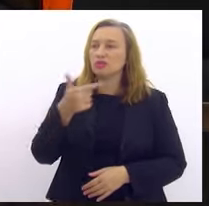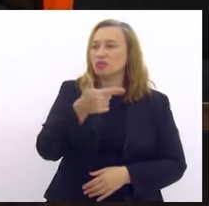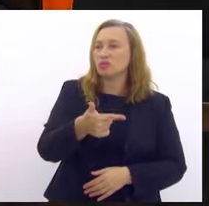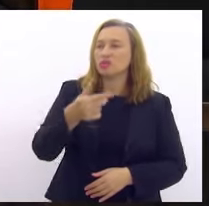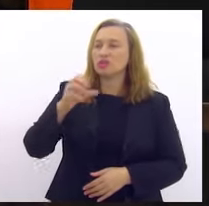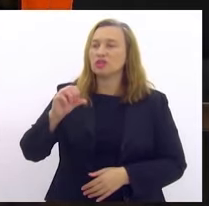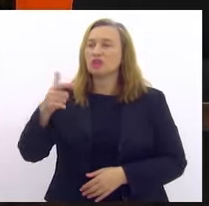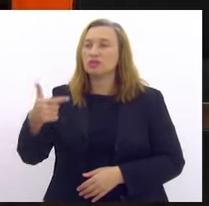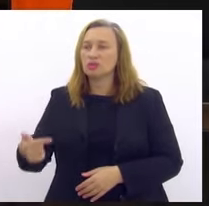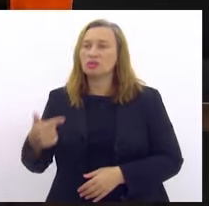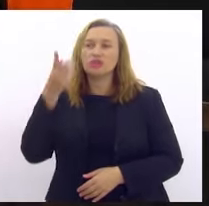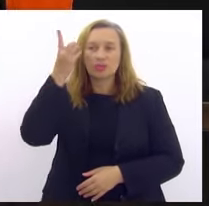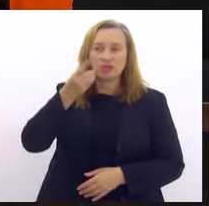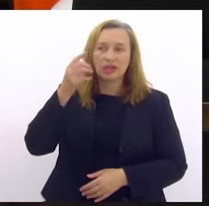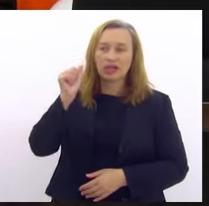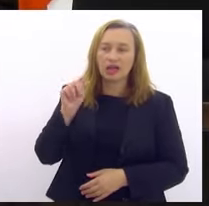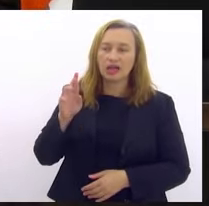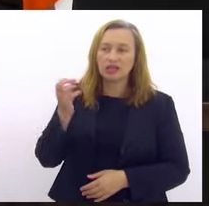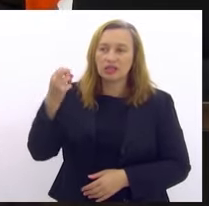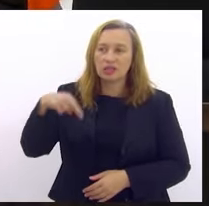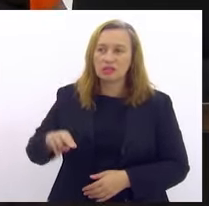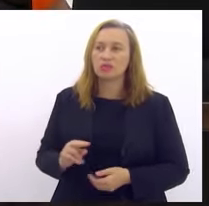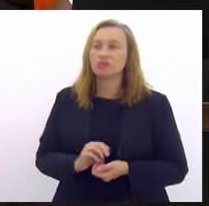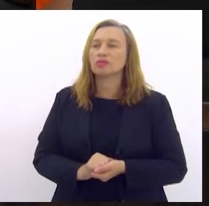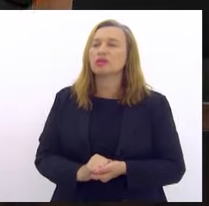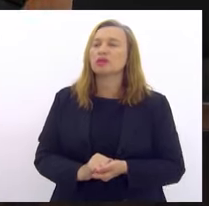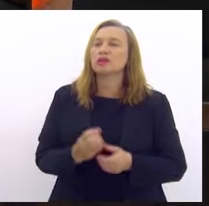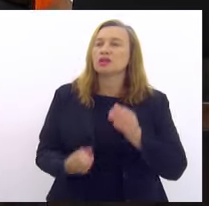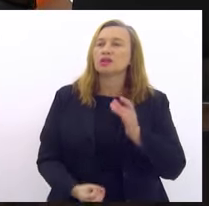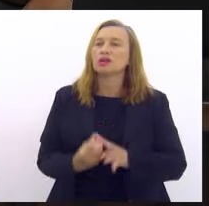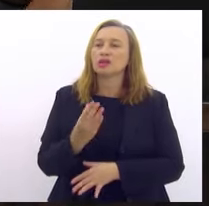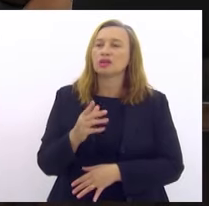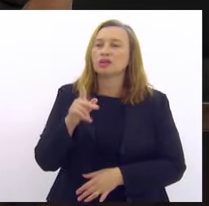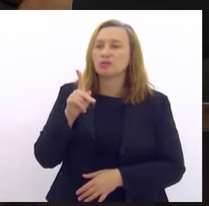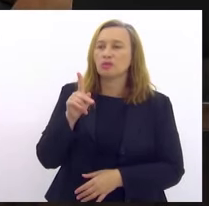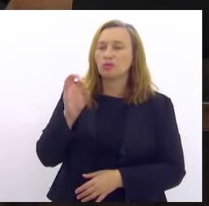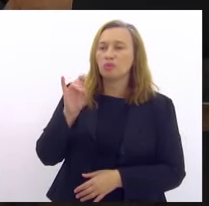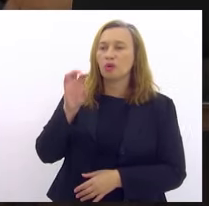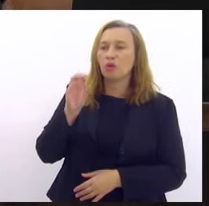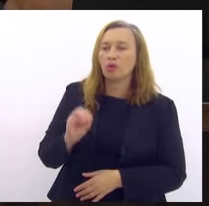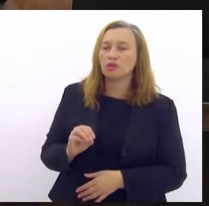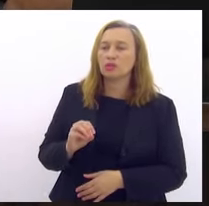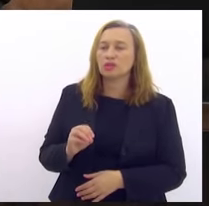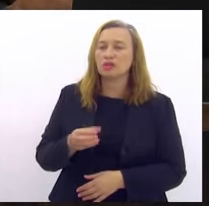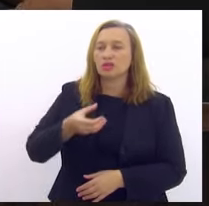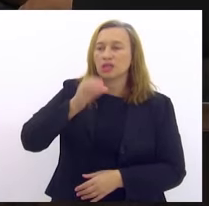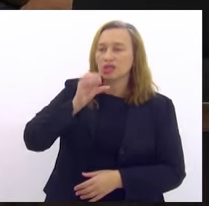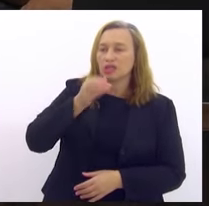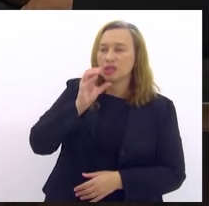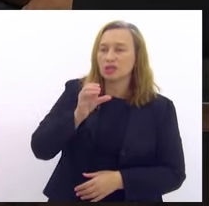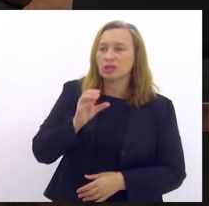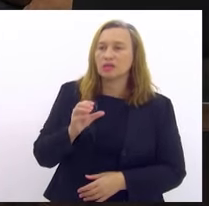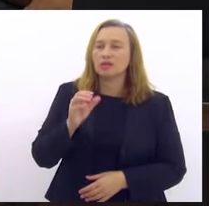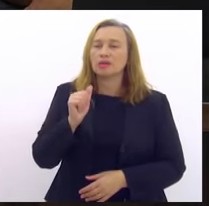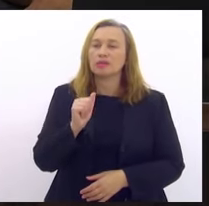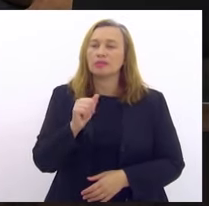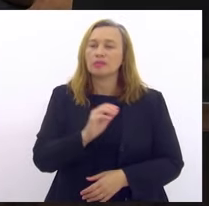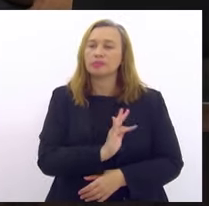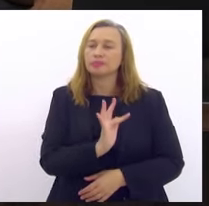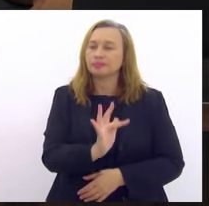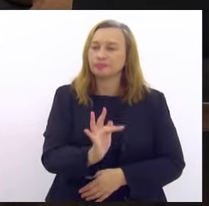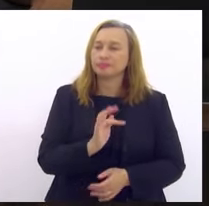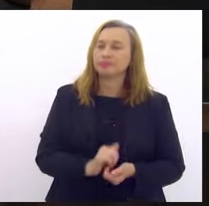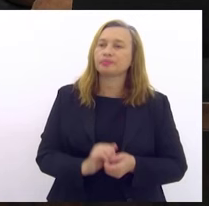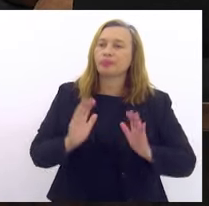6.072/2022, de autoria do deputado Anderson Alexandre, que cria o polo cervejeiro artesanal da região das Baixadas Litorâneas,